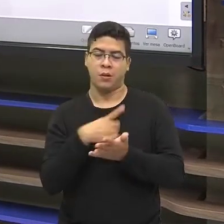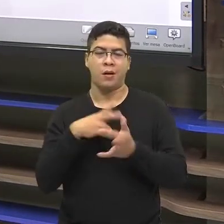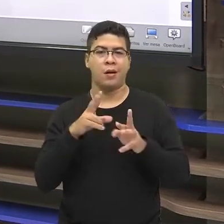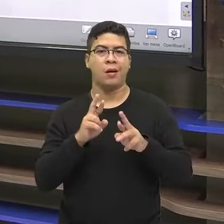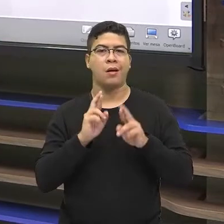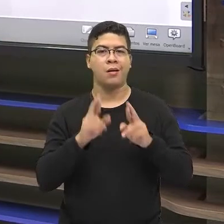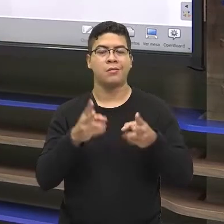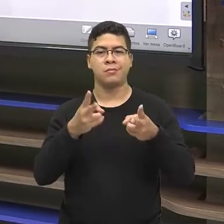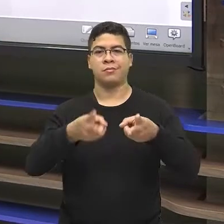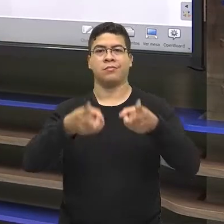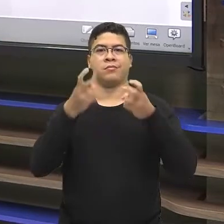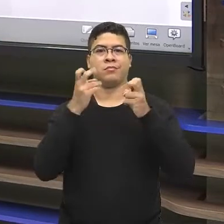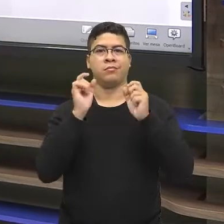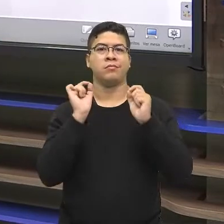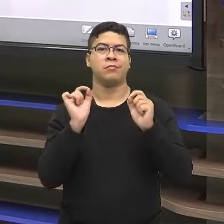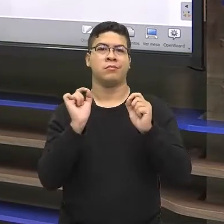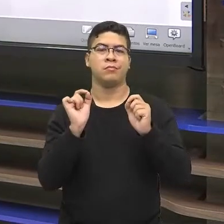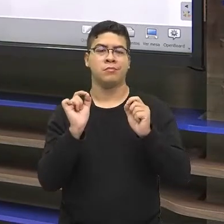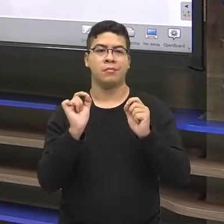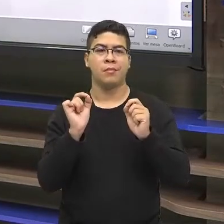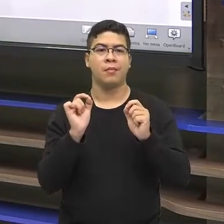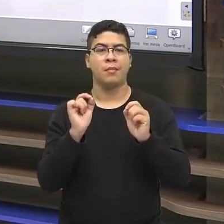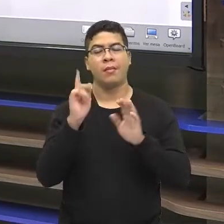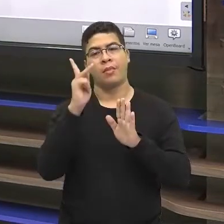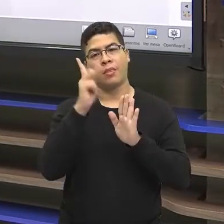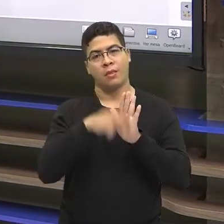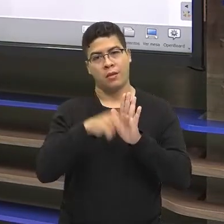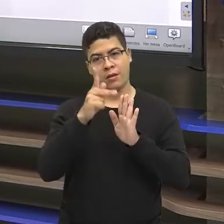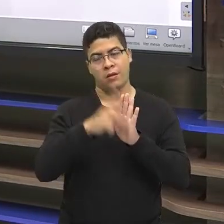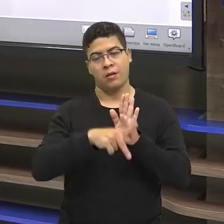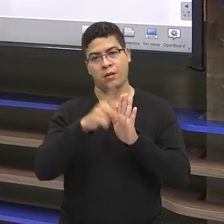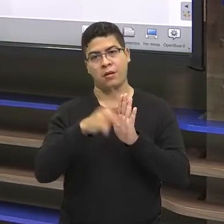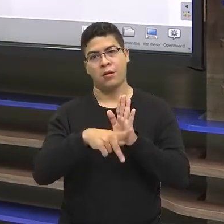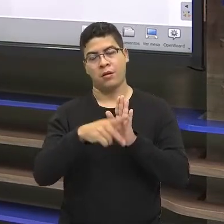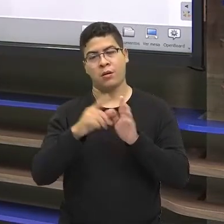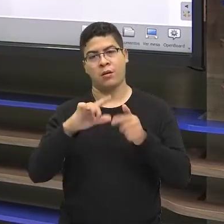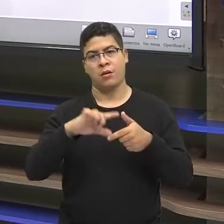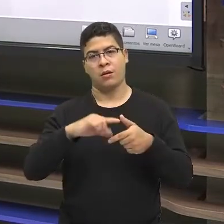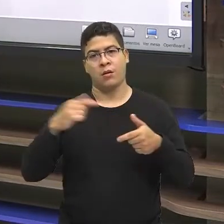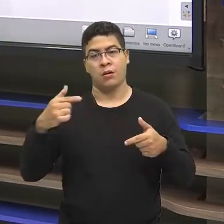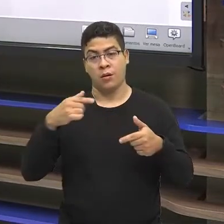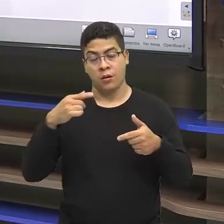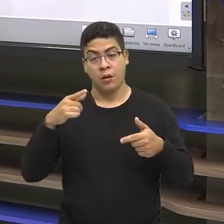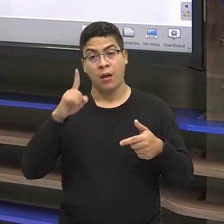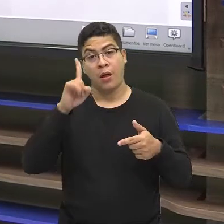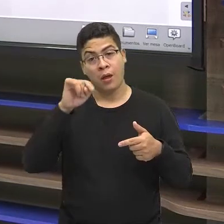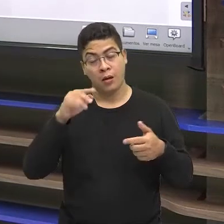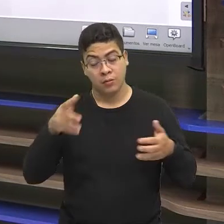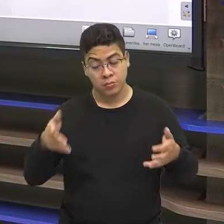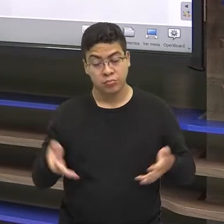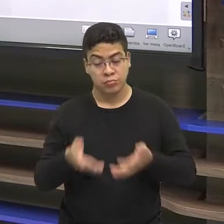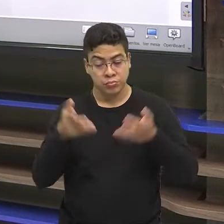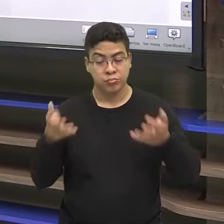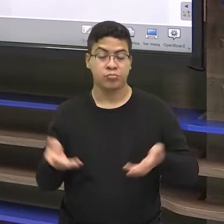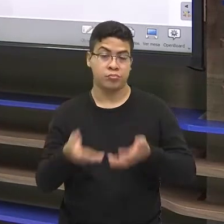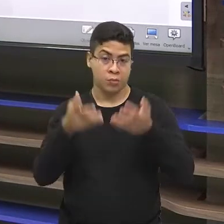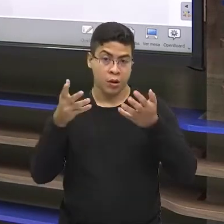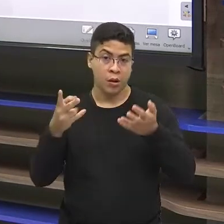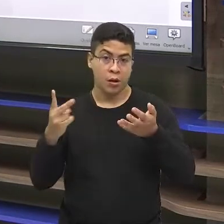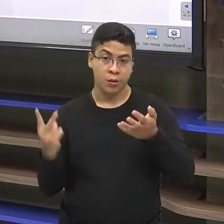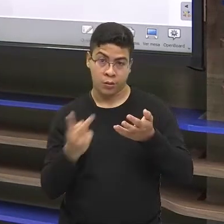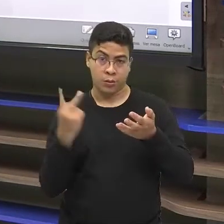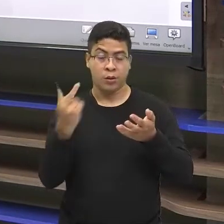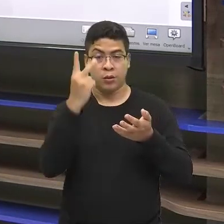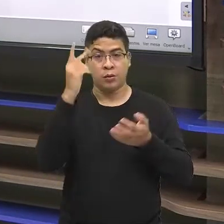que o projeto literário do modernismo é a valorização da cultura nacional, a valorização